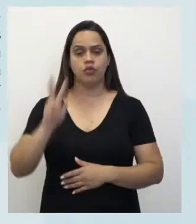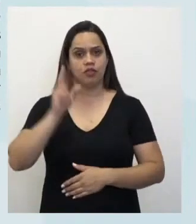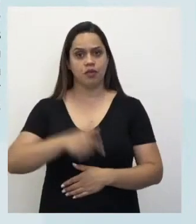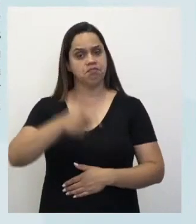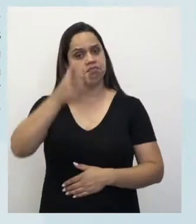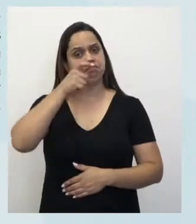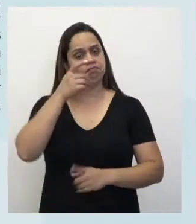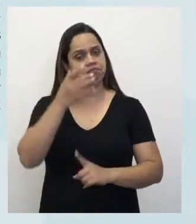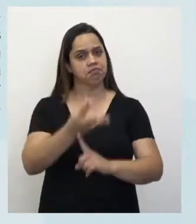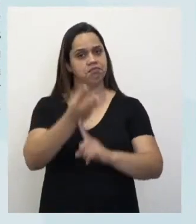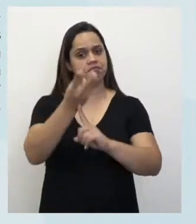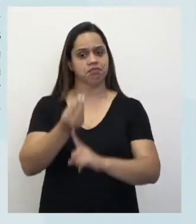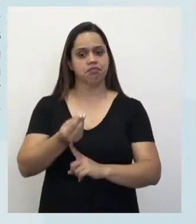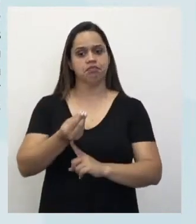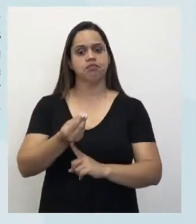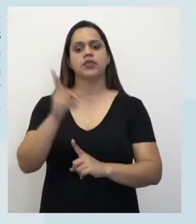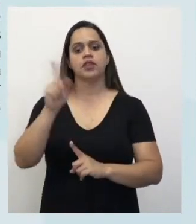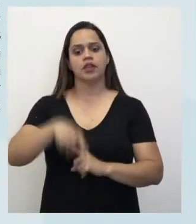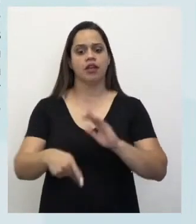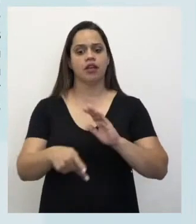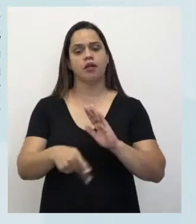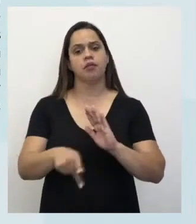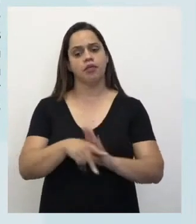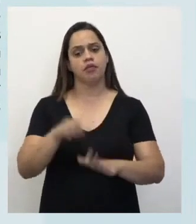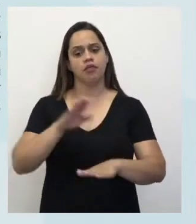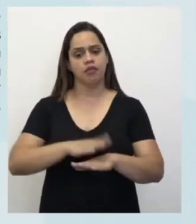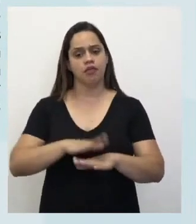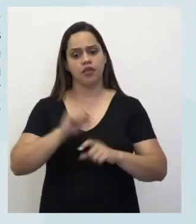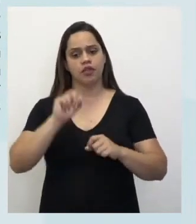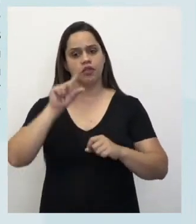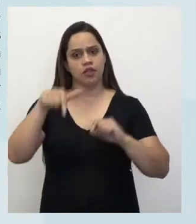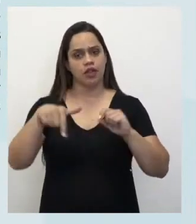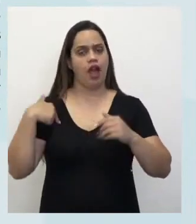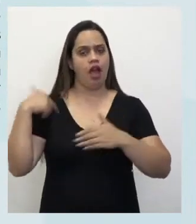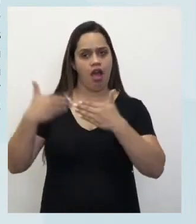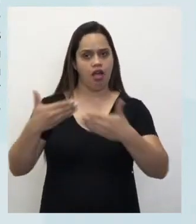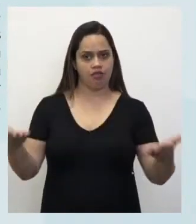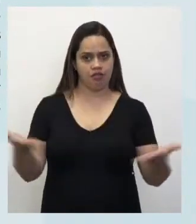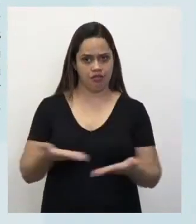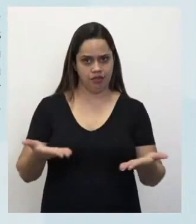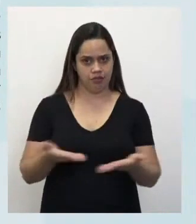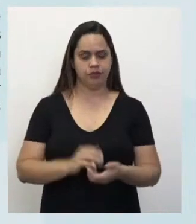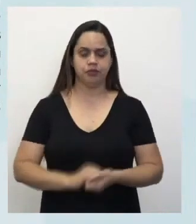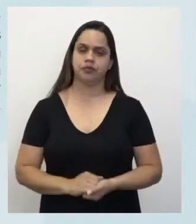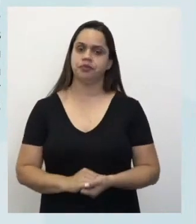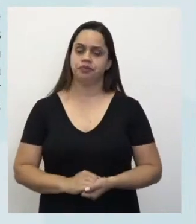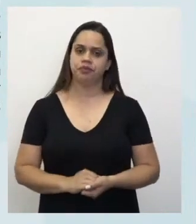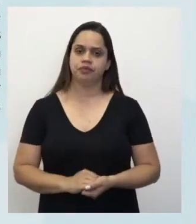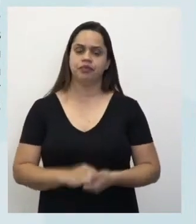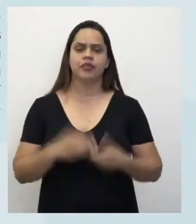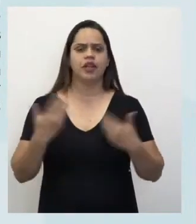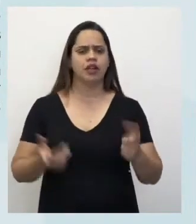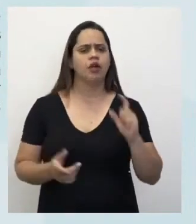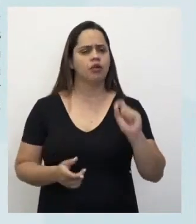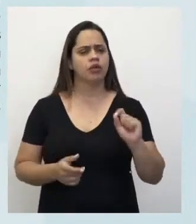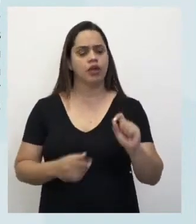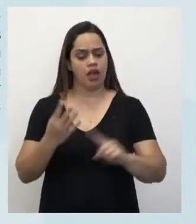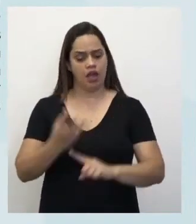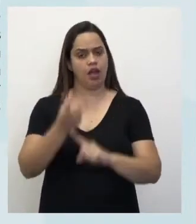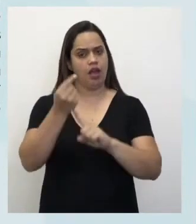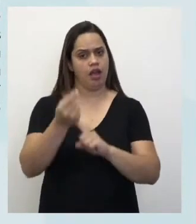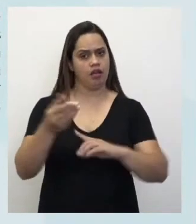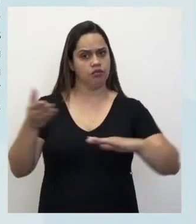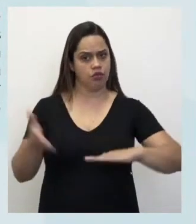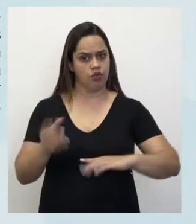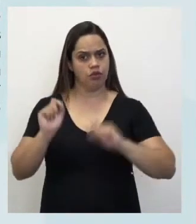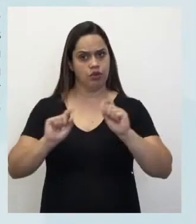arte, sendo produzida até os dias de hoje, tá? Então, gente, a arte contemporânea, a